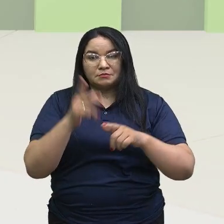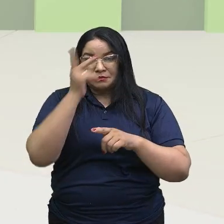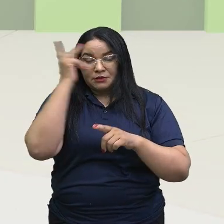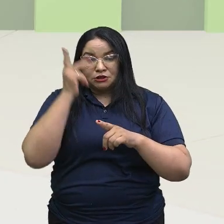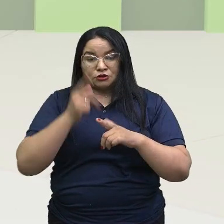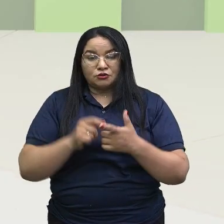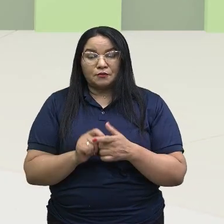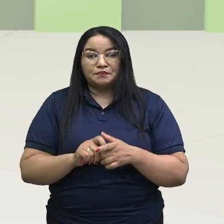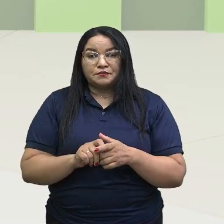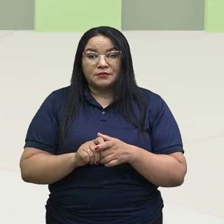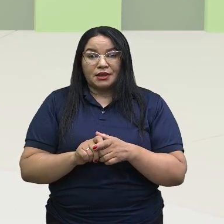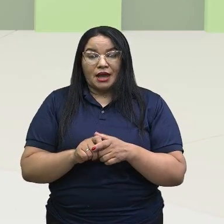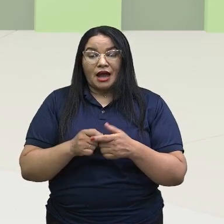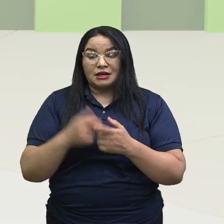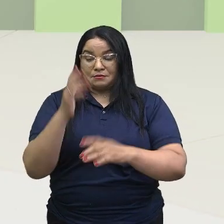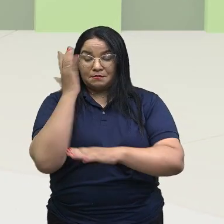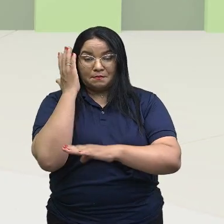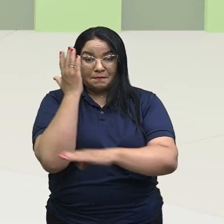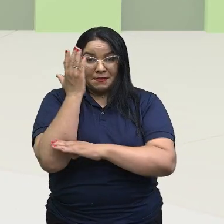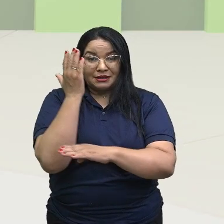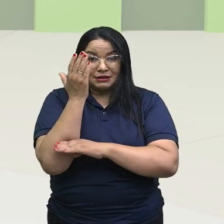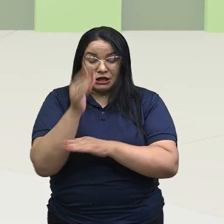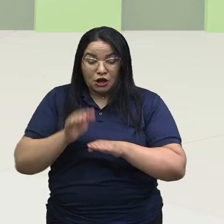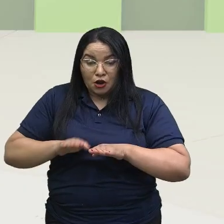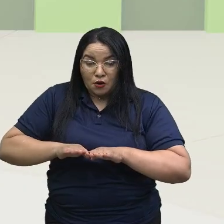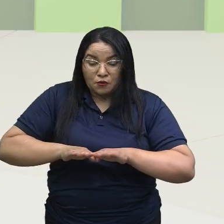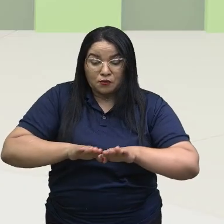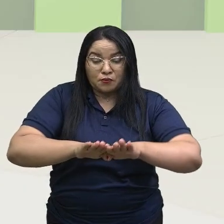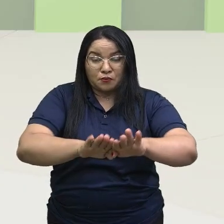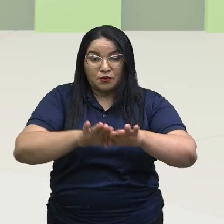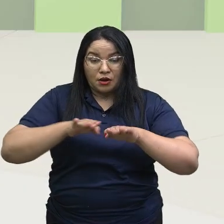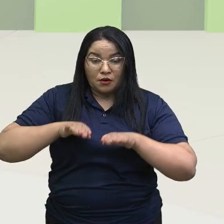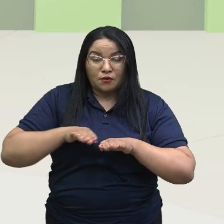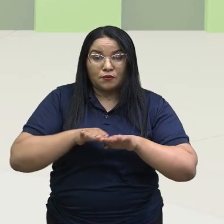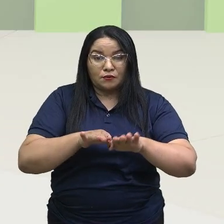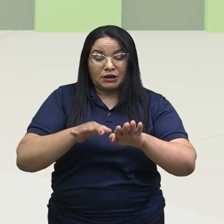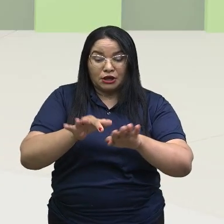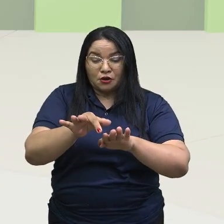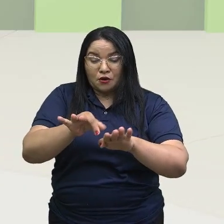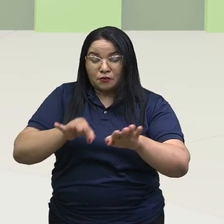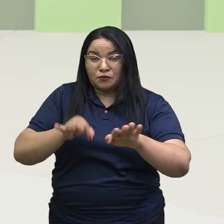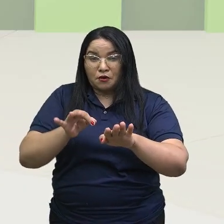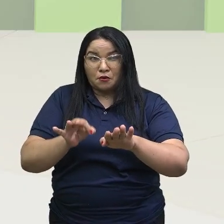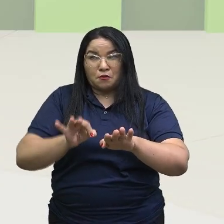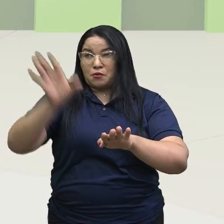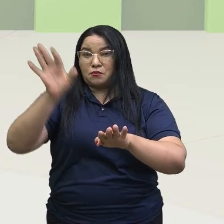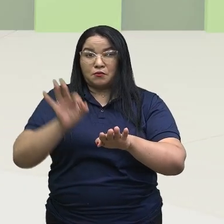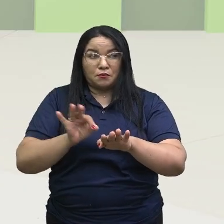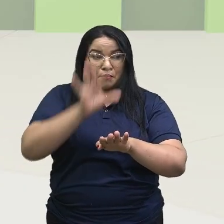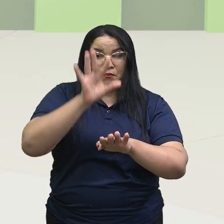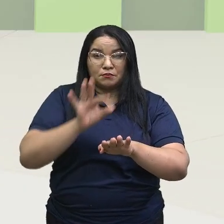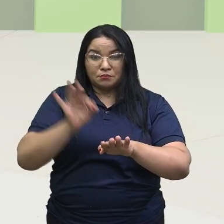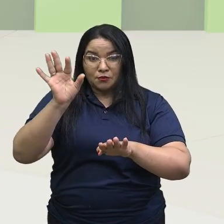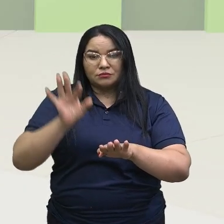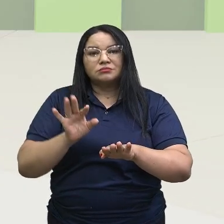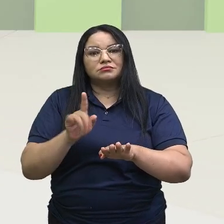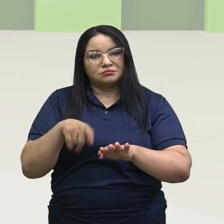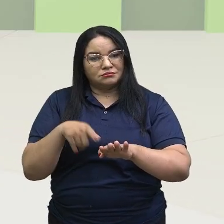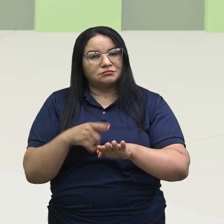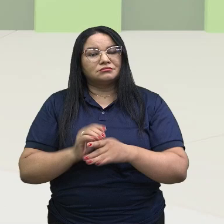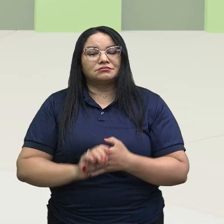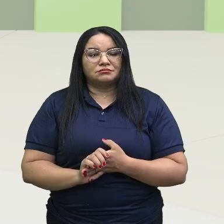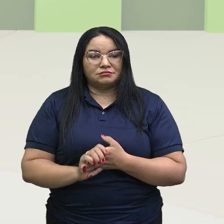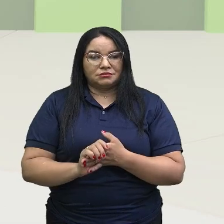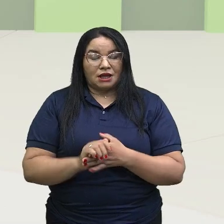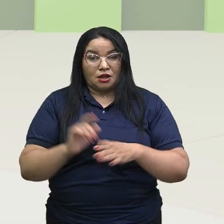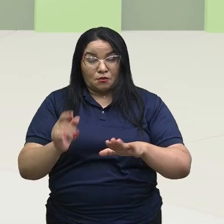elas voam. Não sei se vocês já viram, mas tem vídeos onde mostra o ferro, uma hélice, bateu